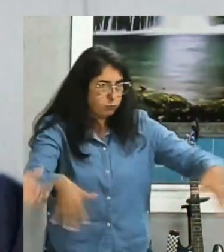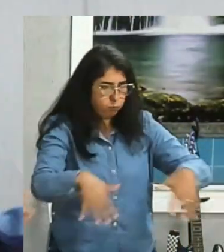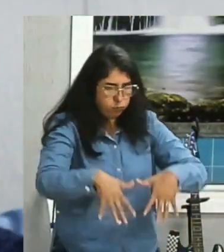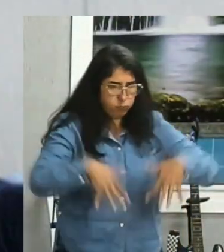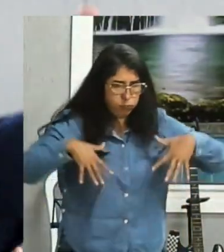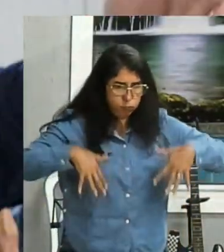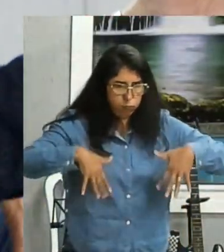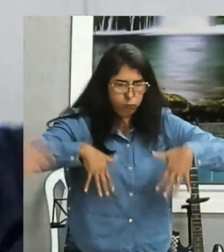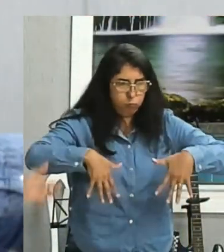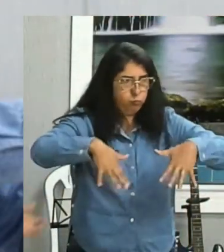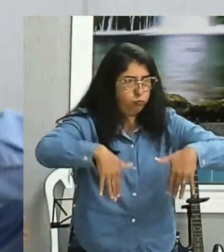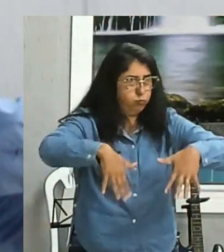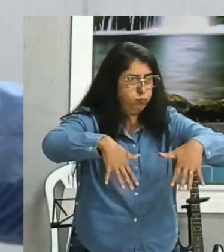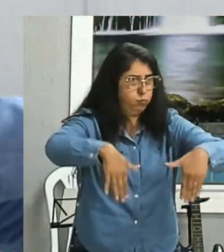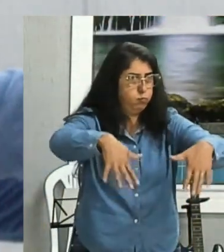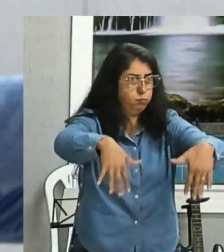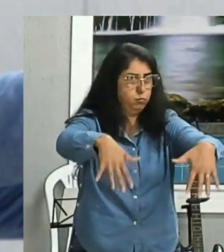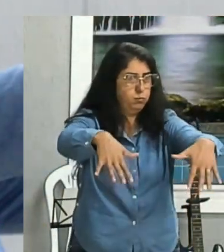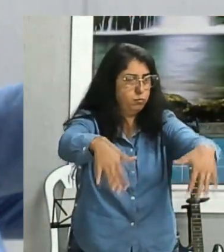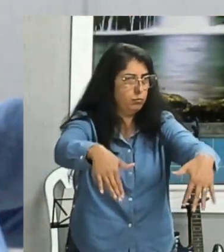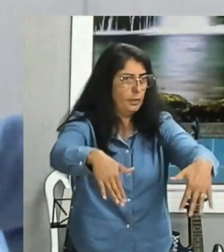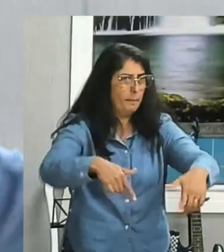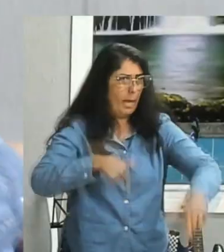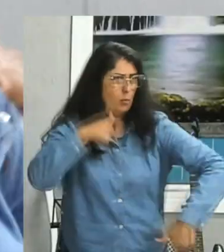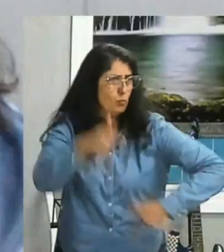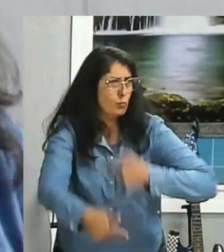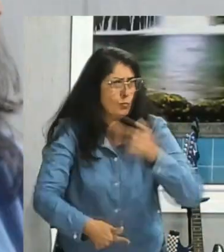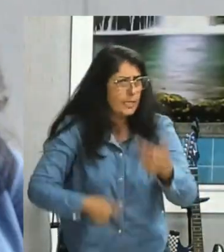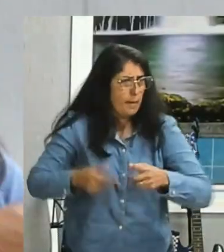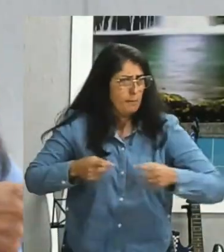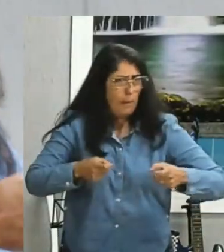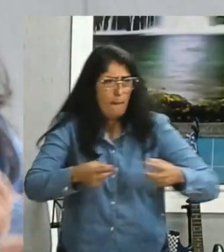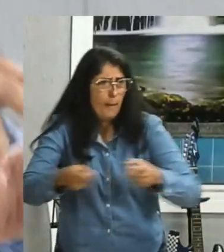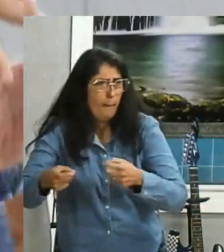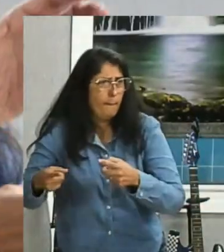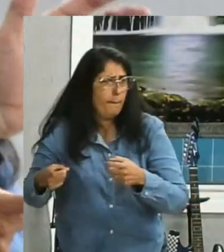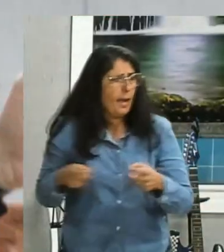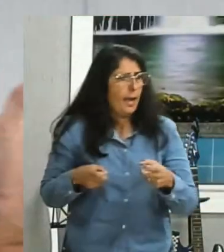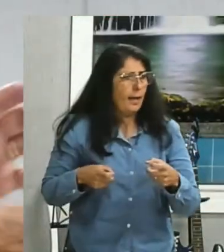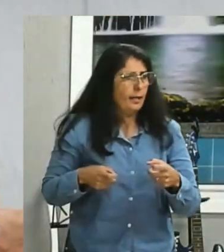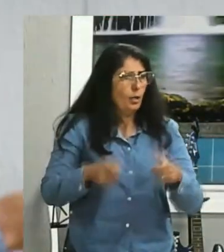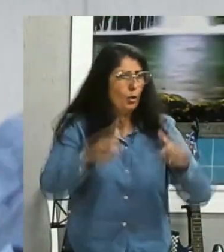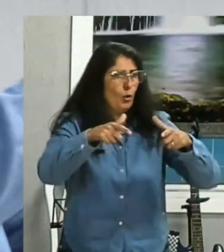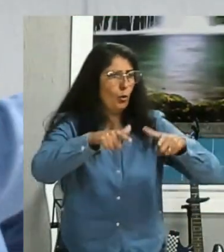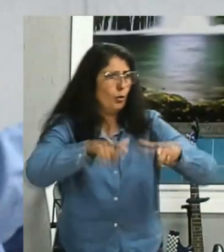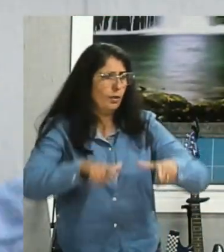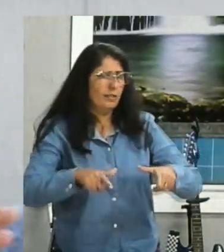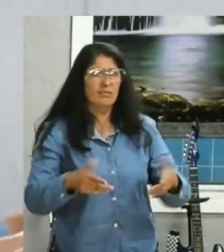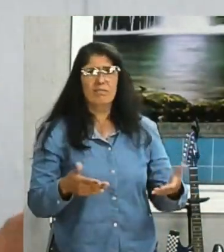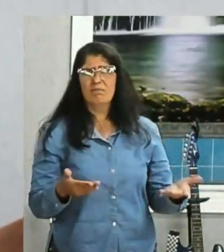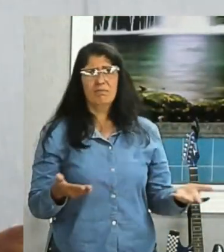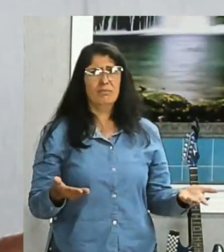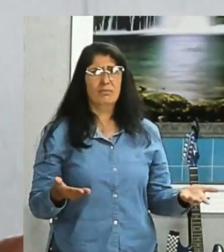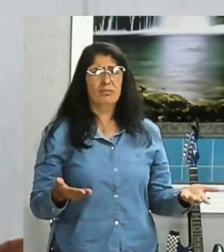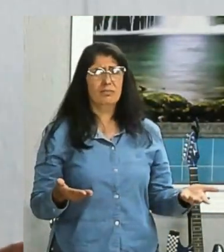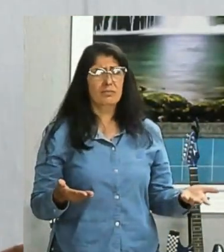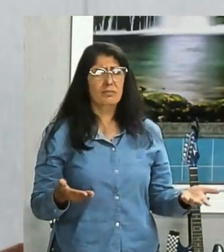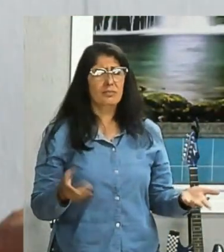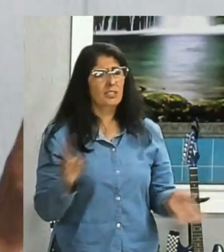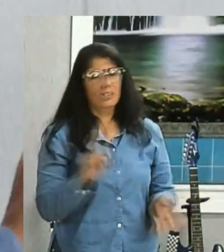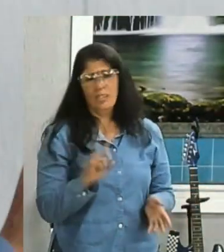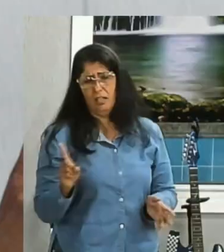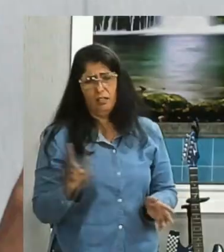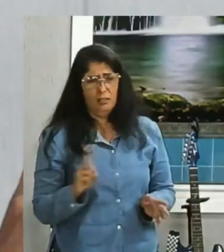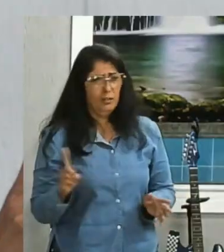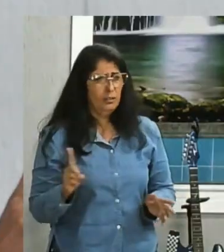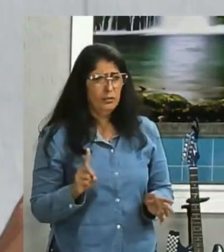no Vale do Armagedon. E o anticristo, irmãos, vamos devagar nessas questões